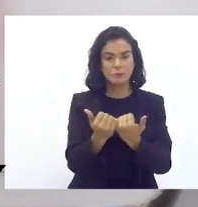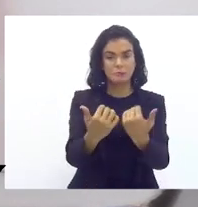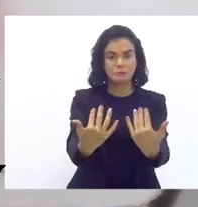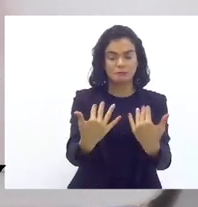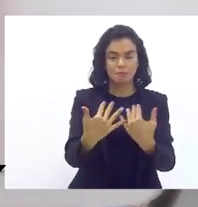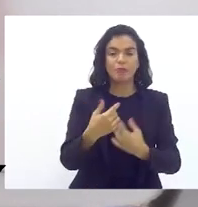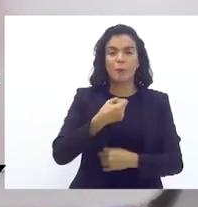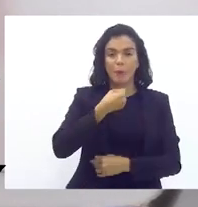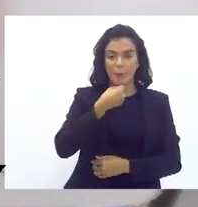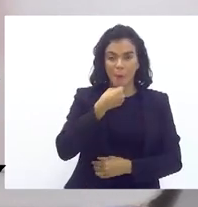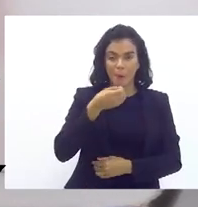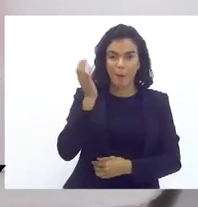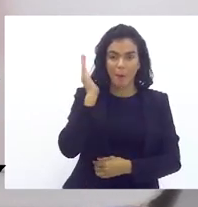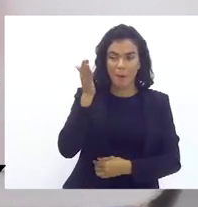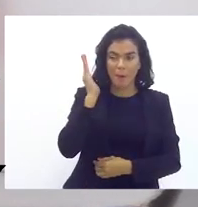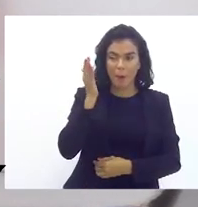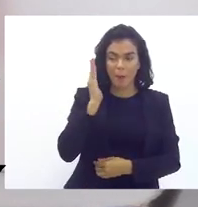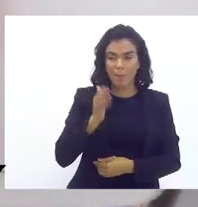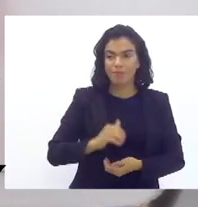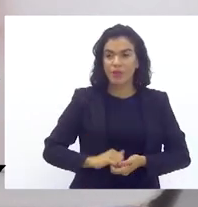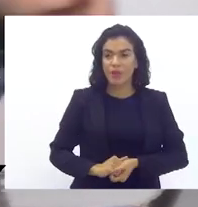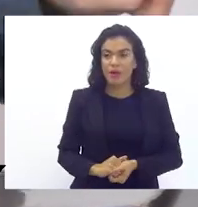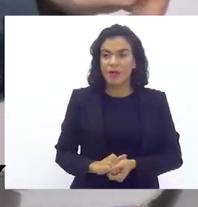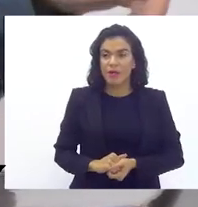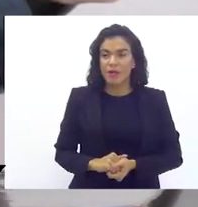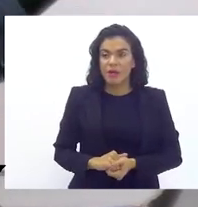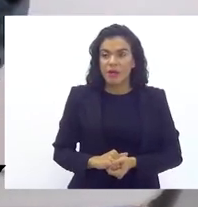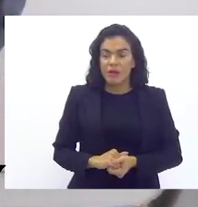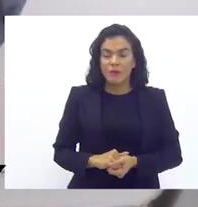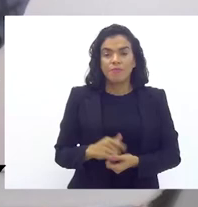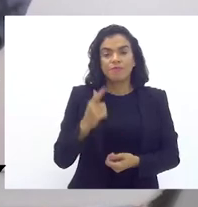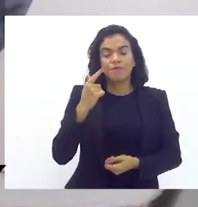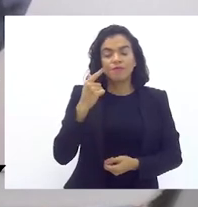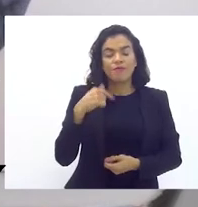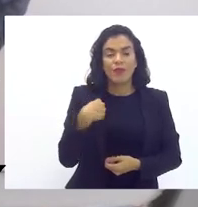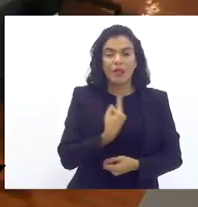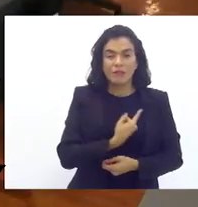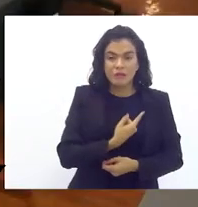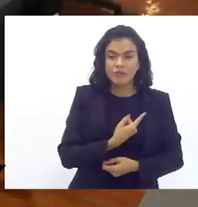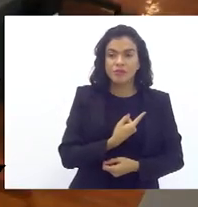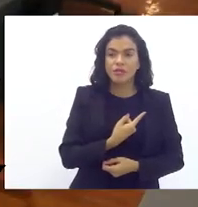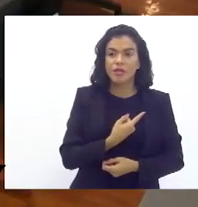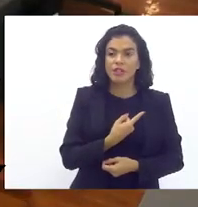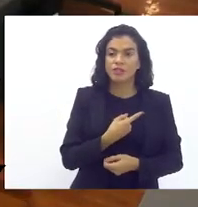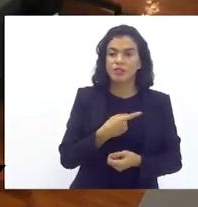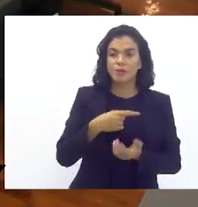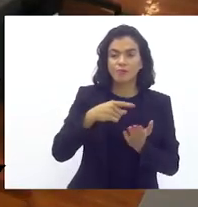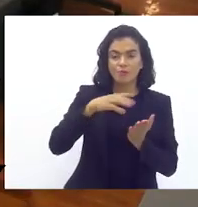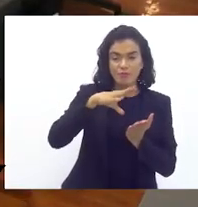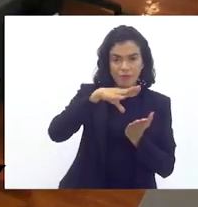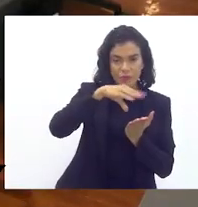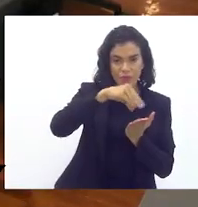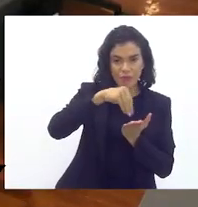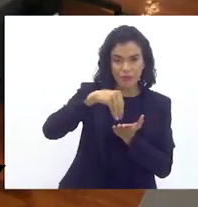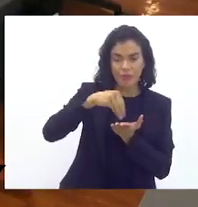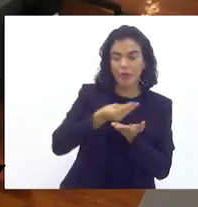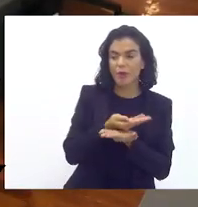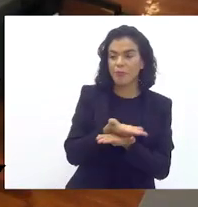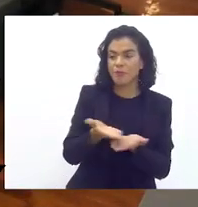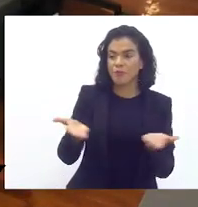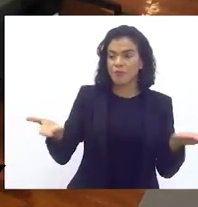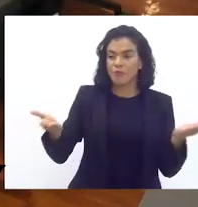fazer as suas intervenções a gente distribuiu algumas cópias do projeto